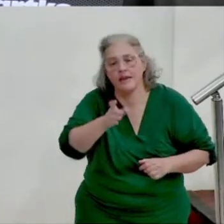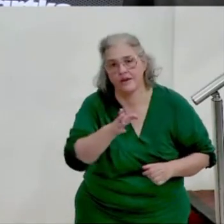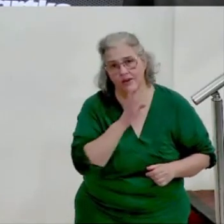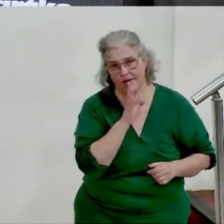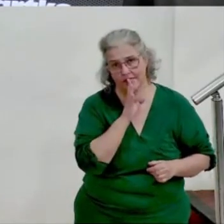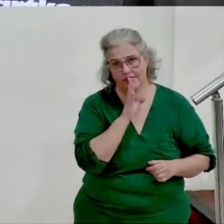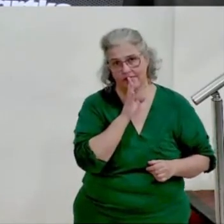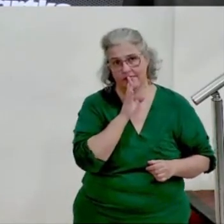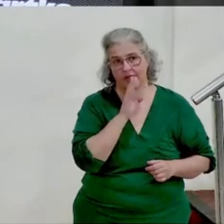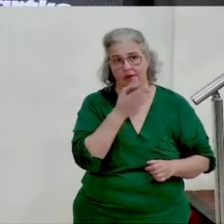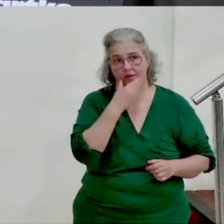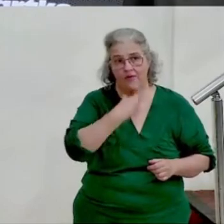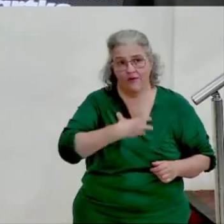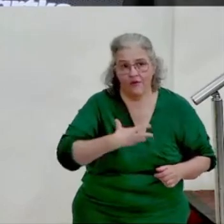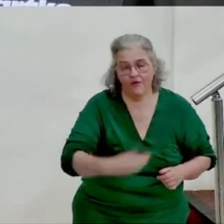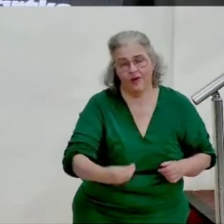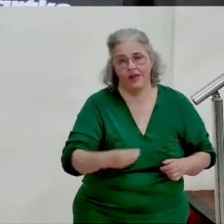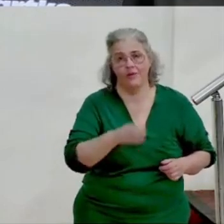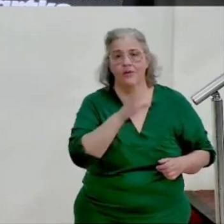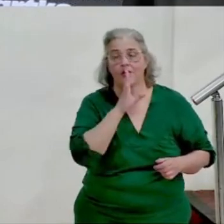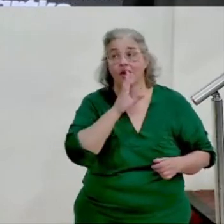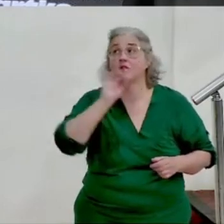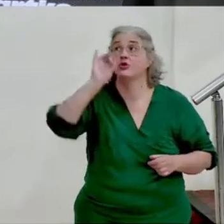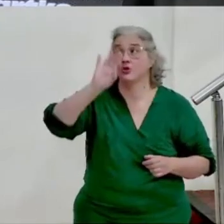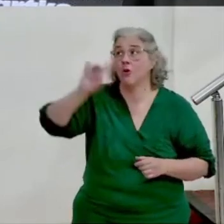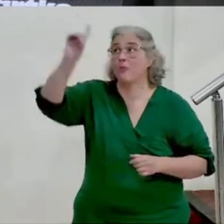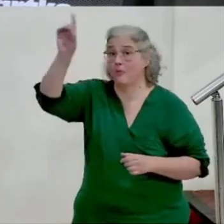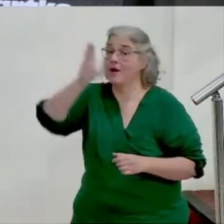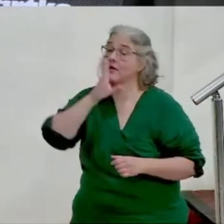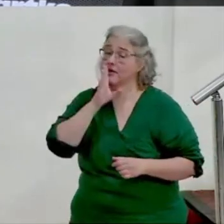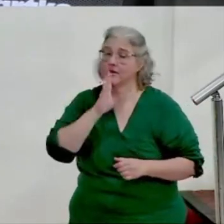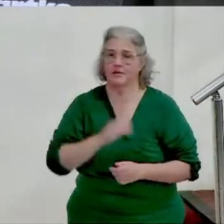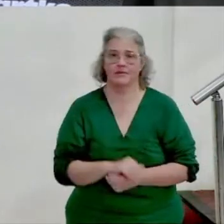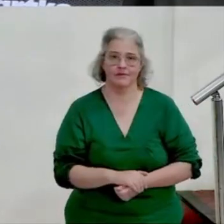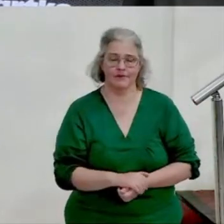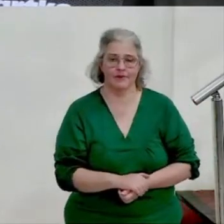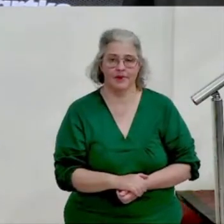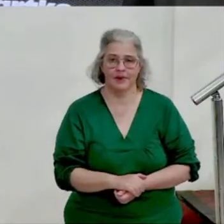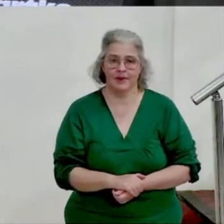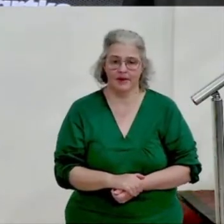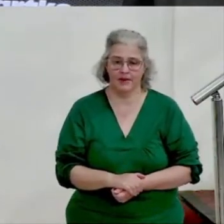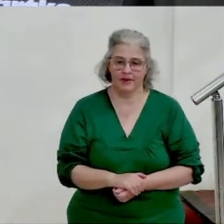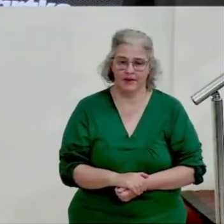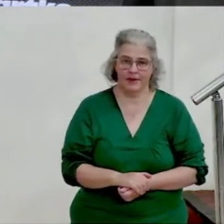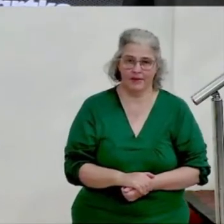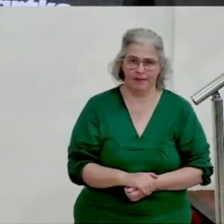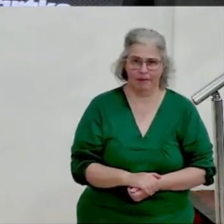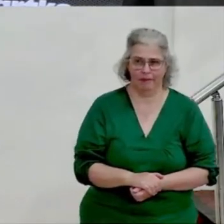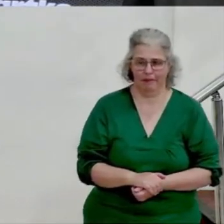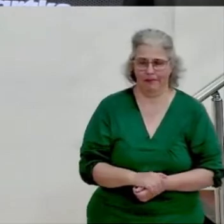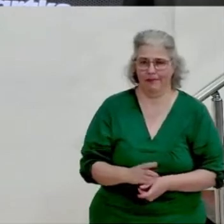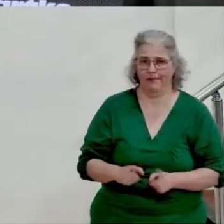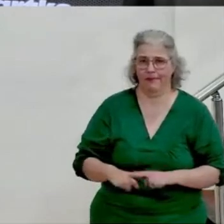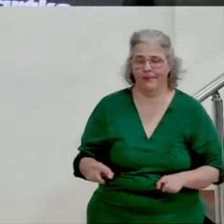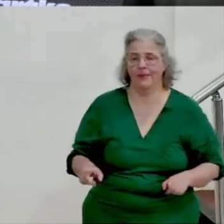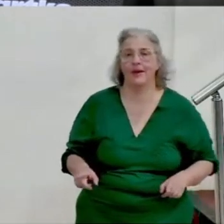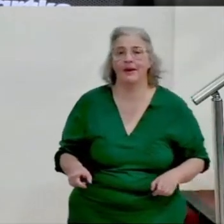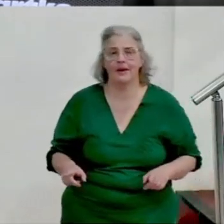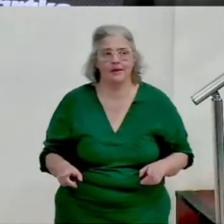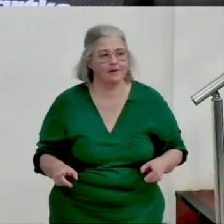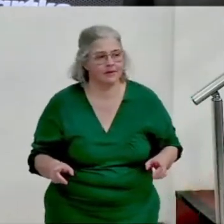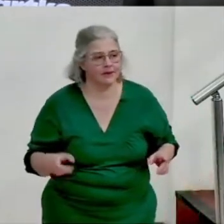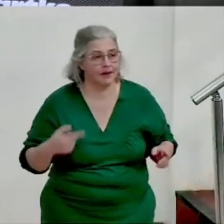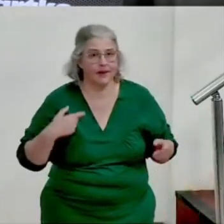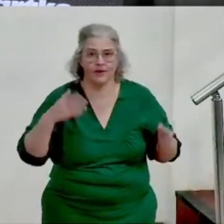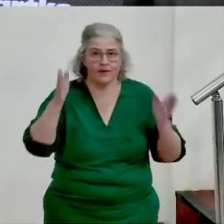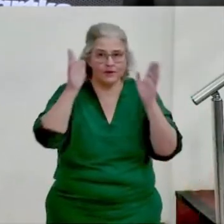Filho, senão o Pai. No entanto, a curiosidade dos discípulos é ilimitada, assim como nós,